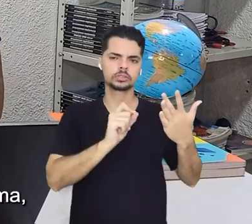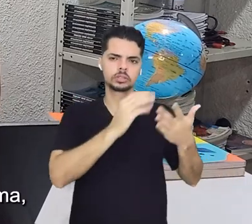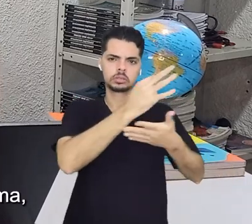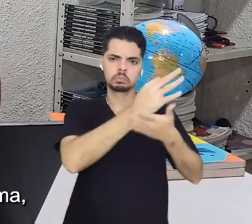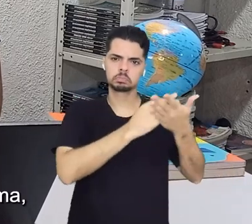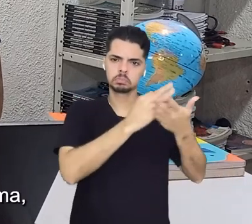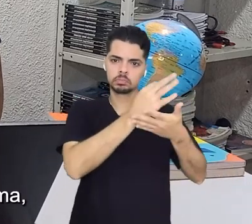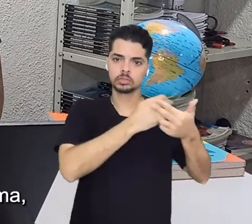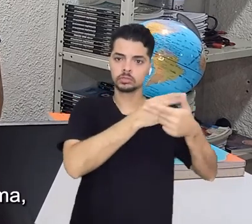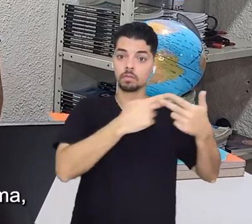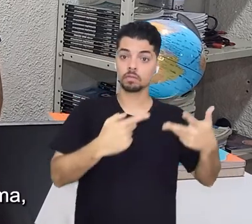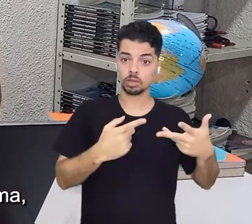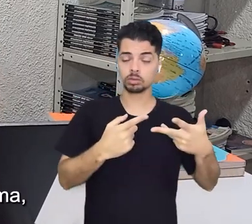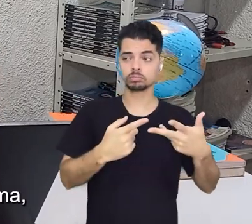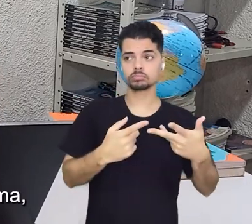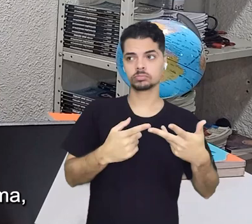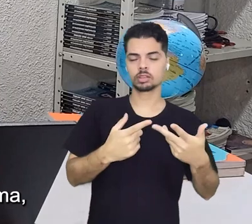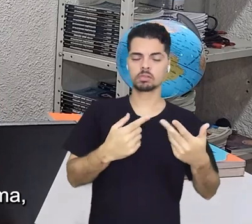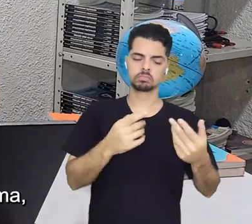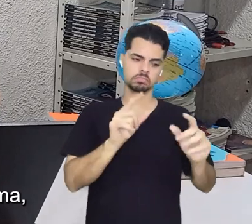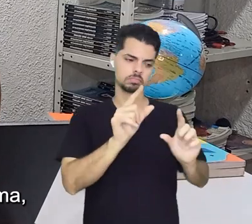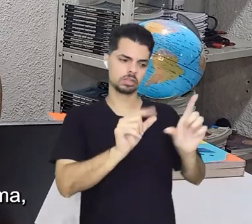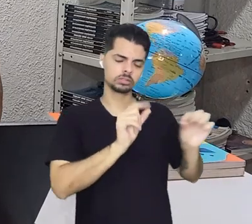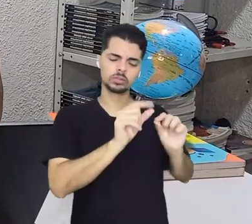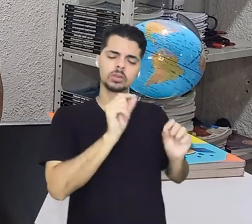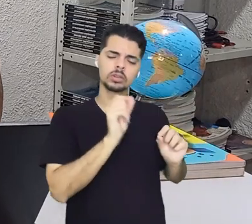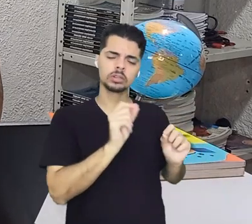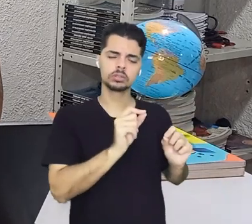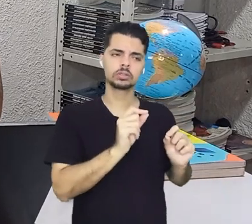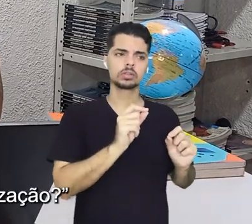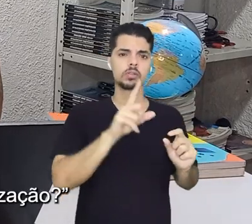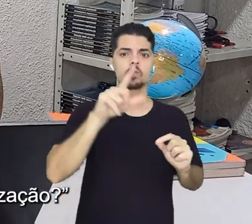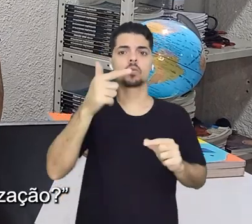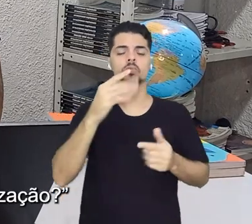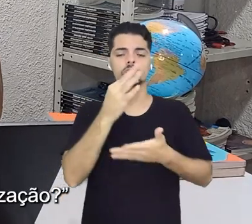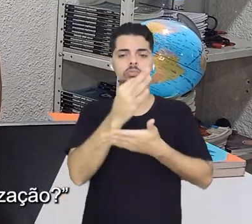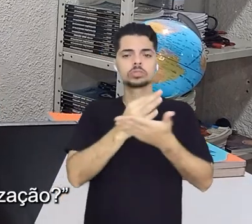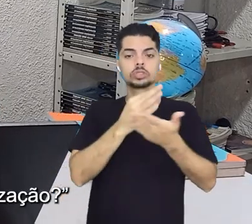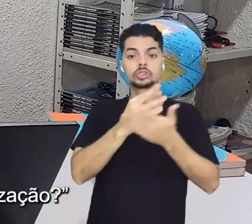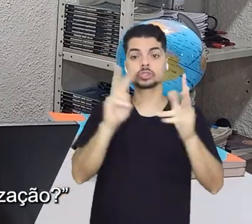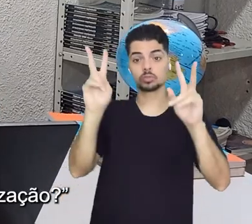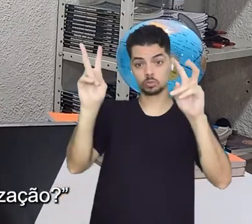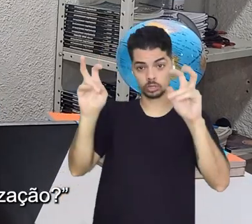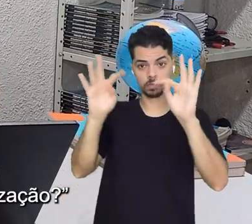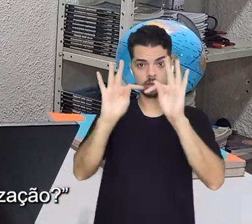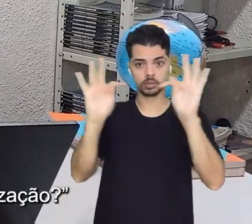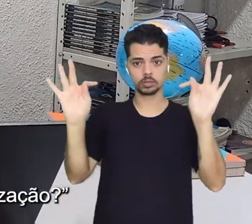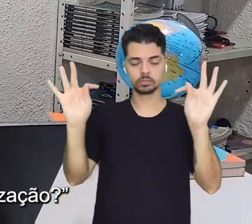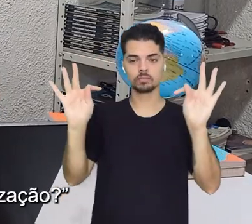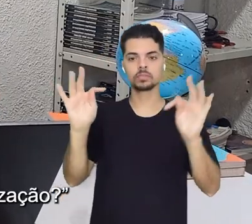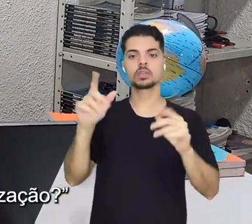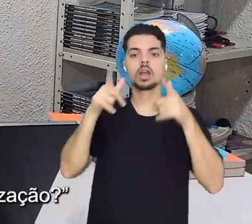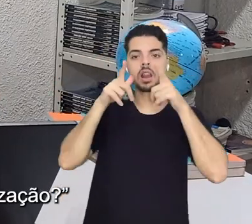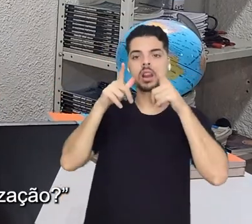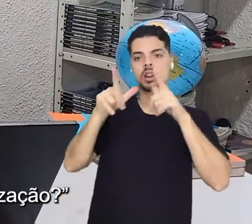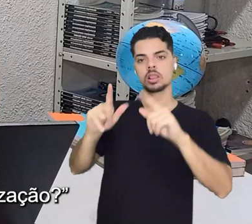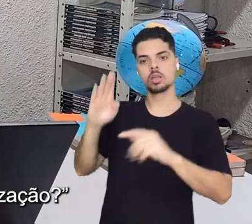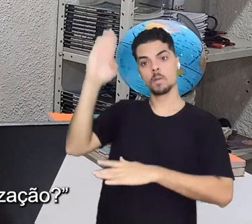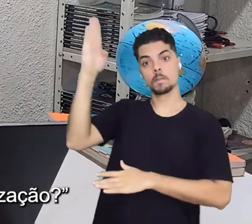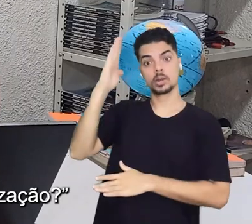acabei escolhendo o texto da professora Ivan Stolz Lima, cujo título é A Língua Brasileira